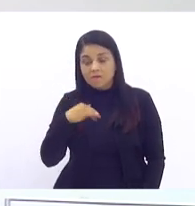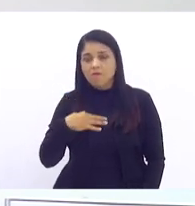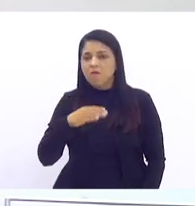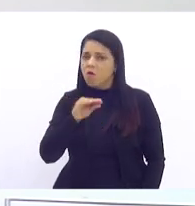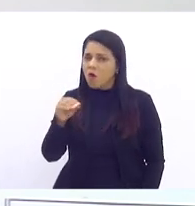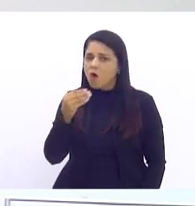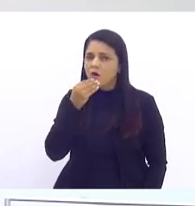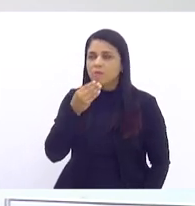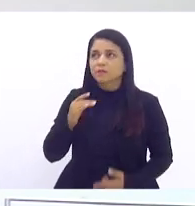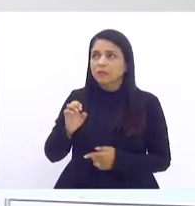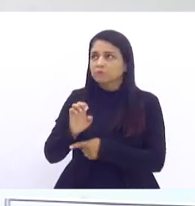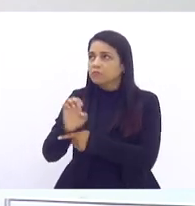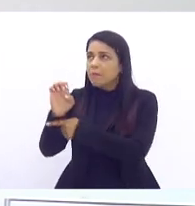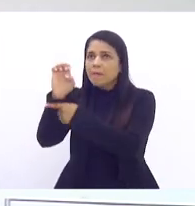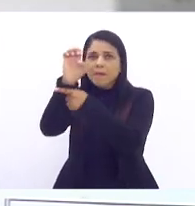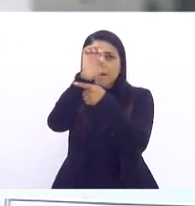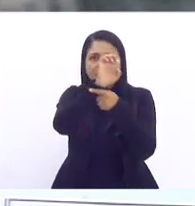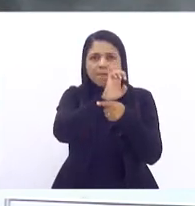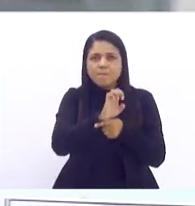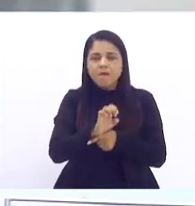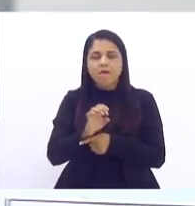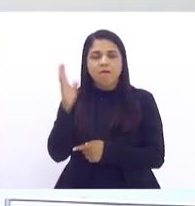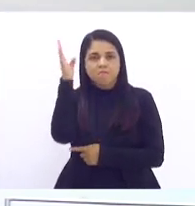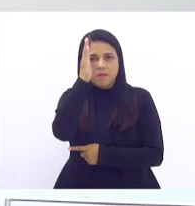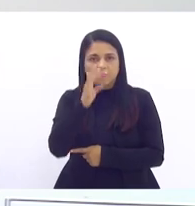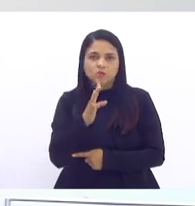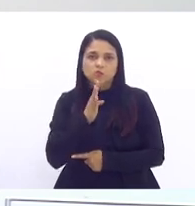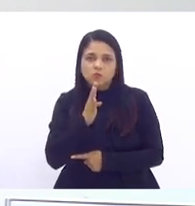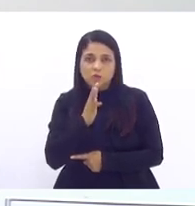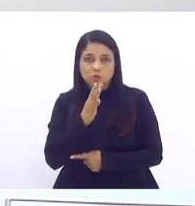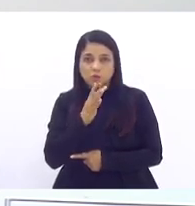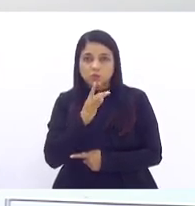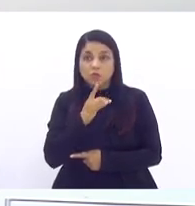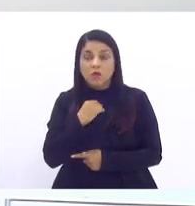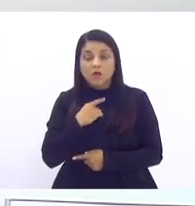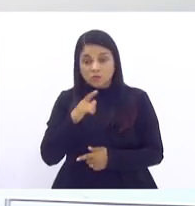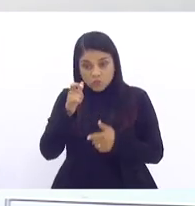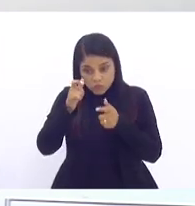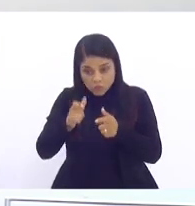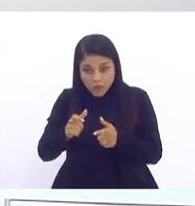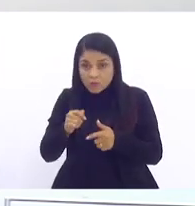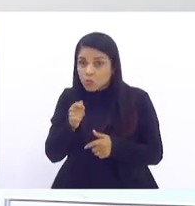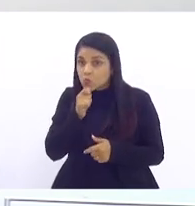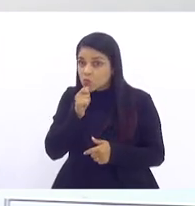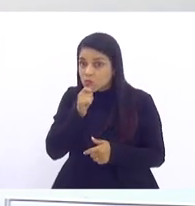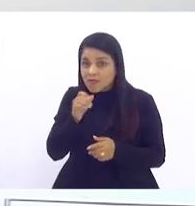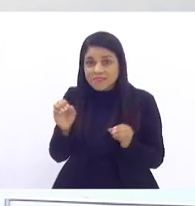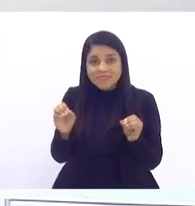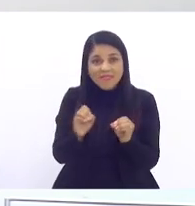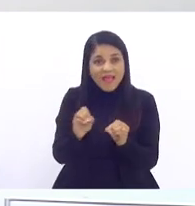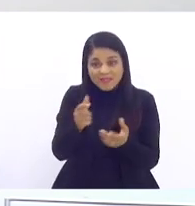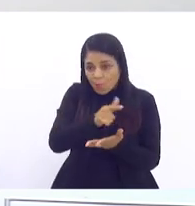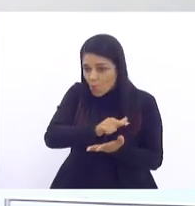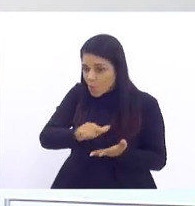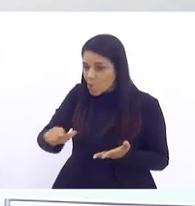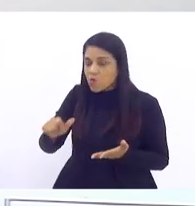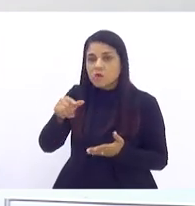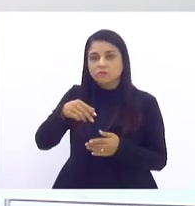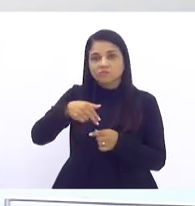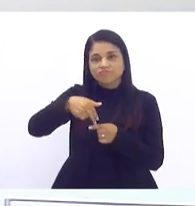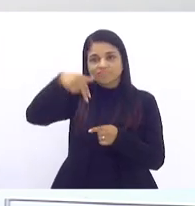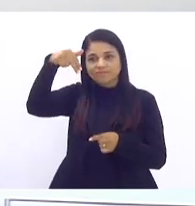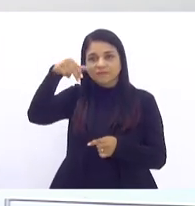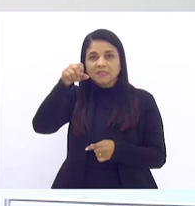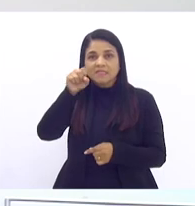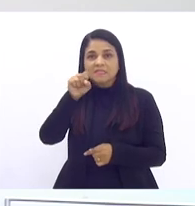e eu costumo dizer no Brasil ele não tem nada onde não tem nada no sertão do Nordeste tem muito lugar que não tem nada tem